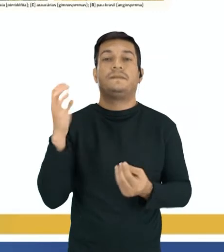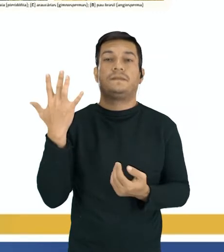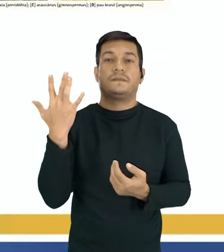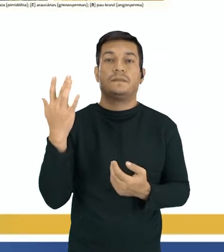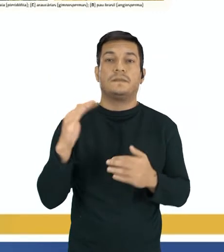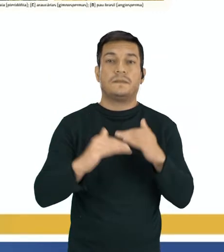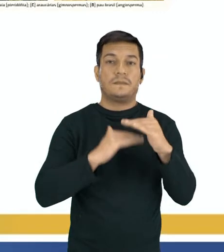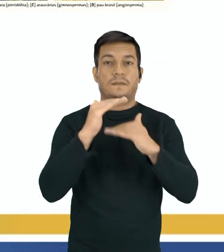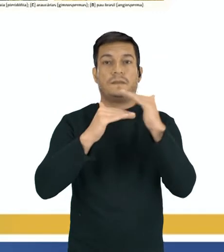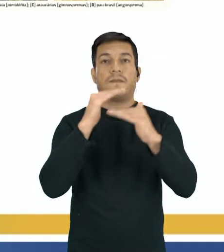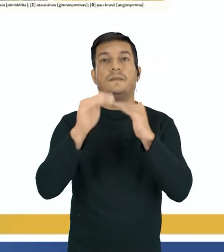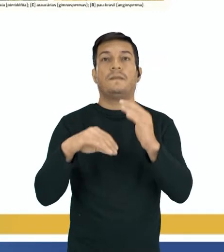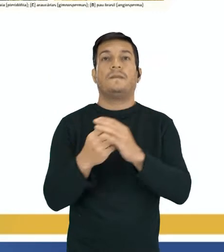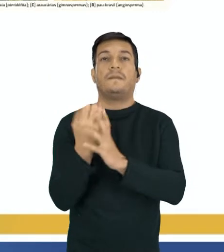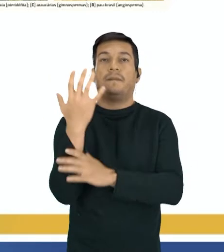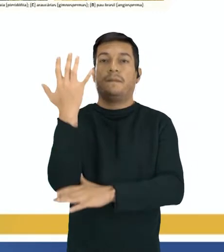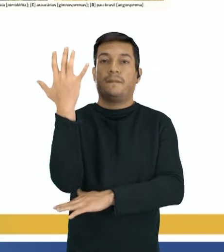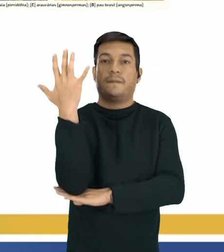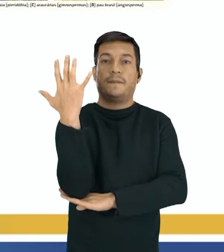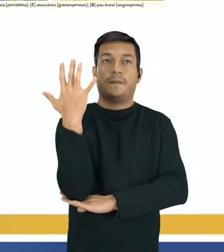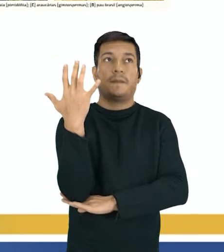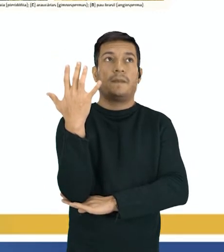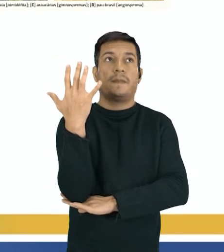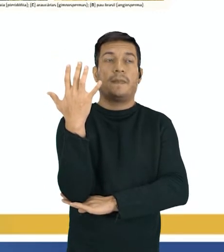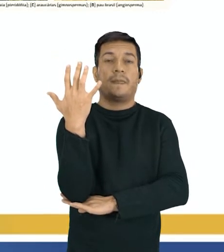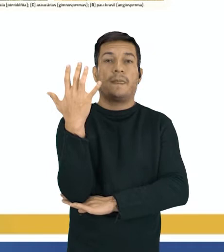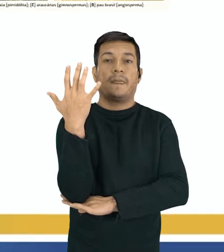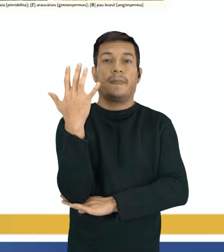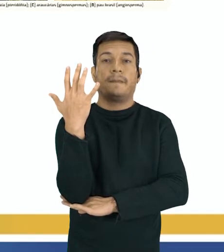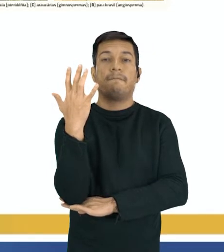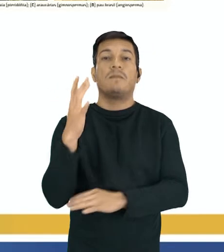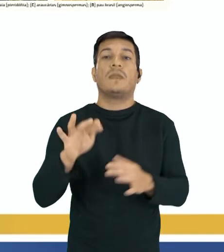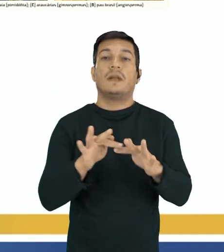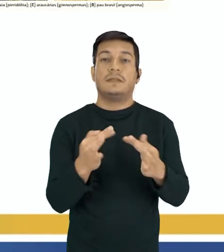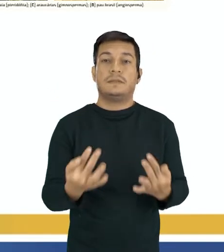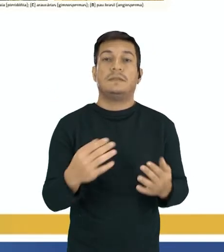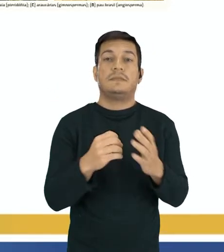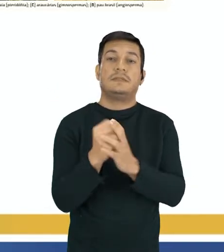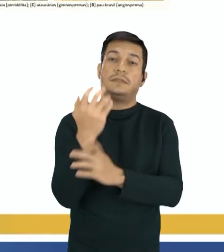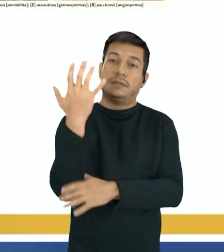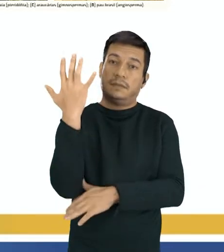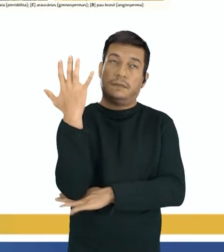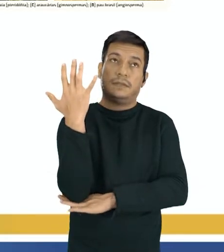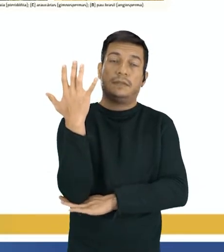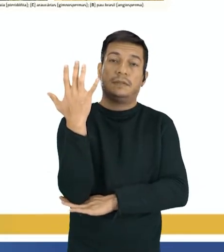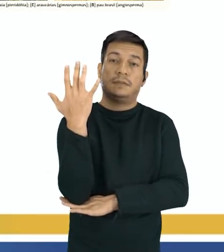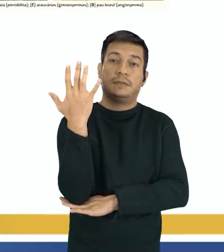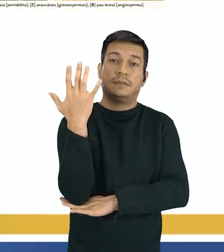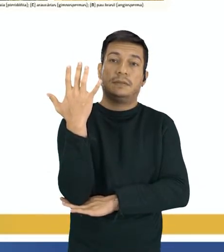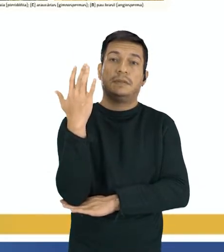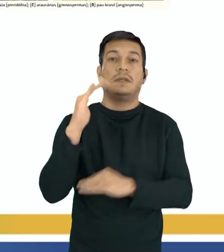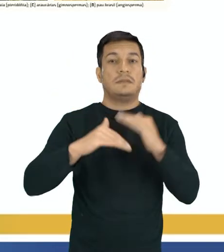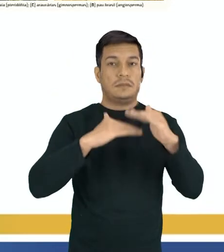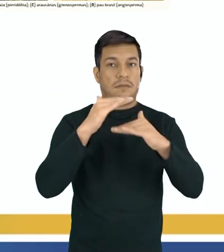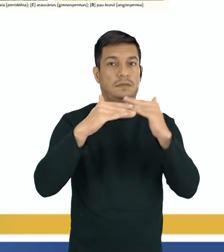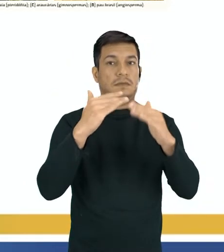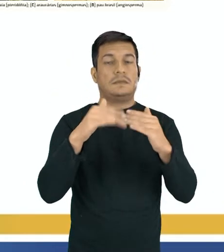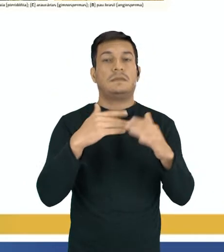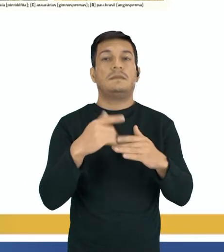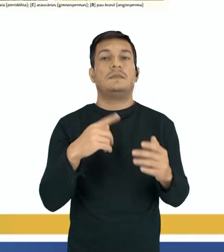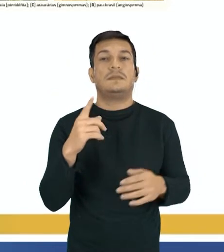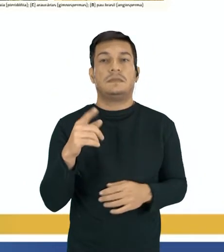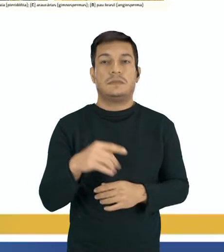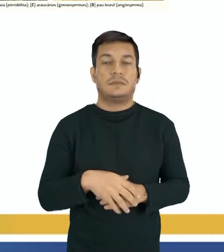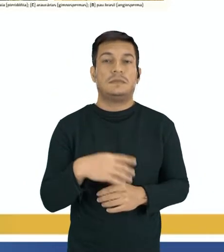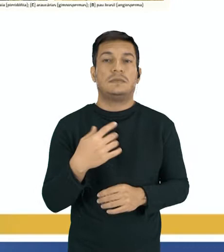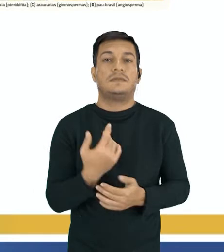ocorreu essa evolução na reprodução entre as plantas mais simples e as plantas mais evoluídas, mais